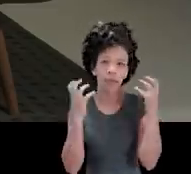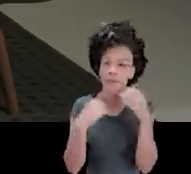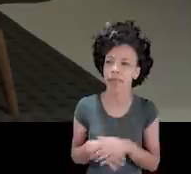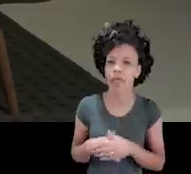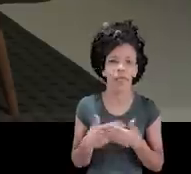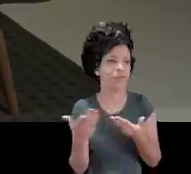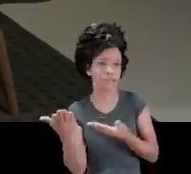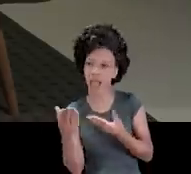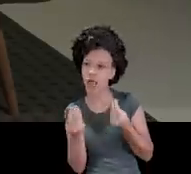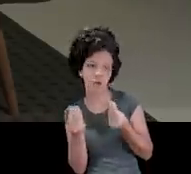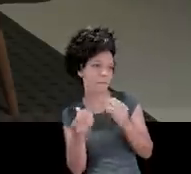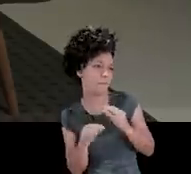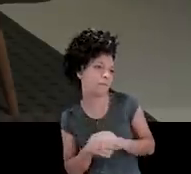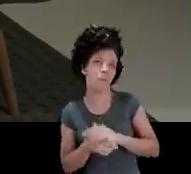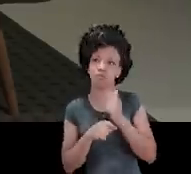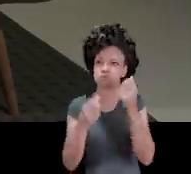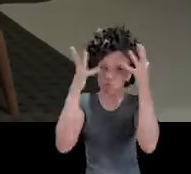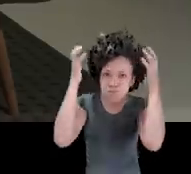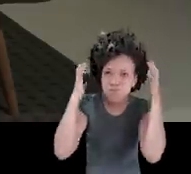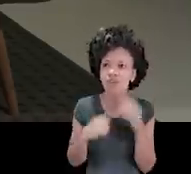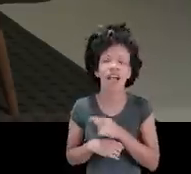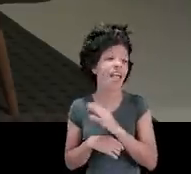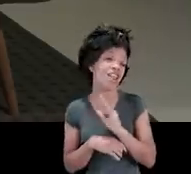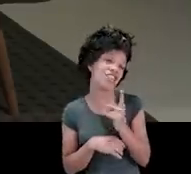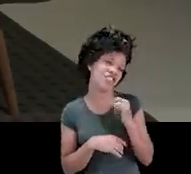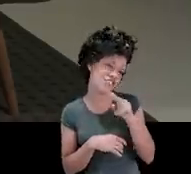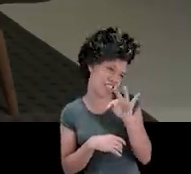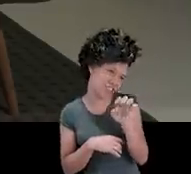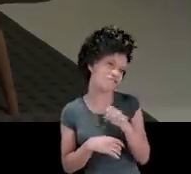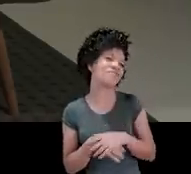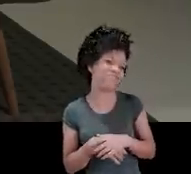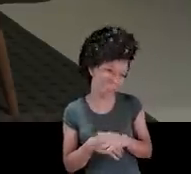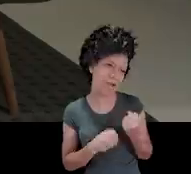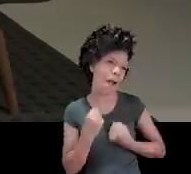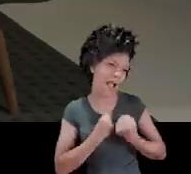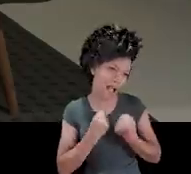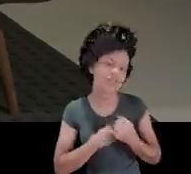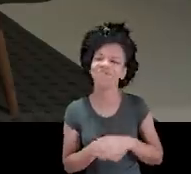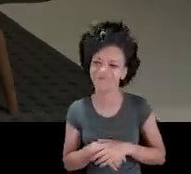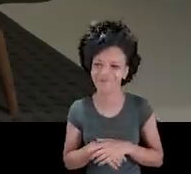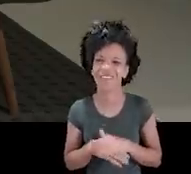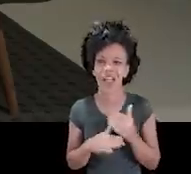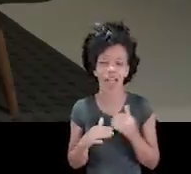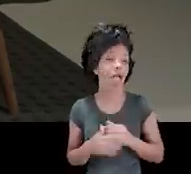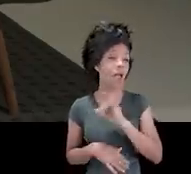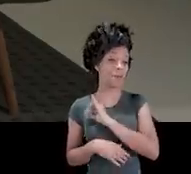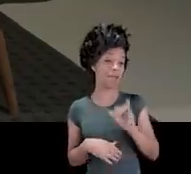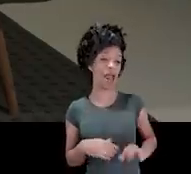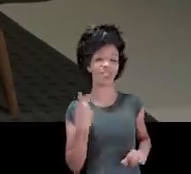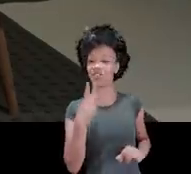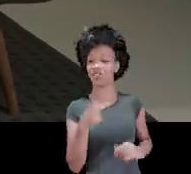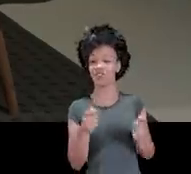não quer usar. Exato. Ela é uma milionária que é de Chevette. Né? Ela fica muito... Eu entendo a dor. problema de vocês. Cala a